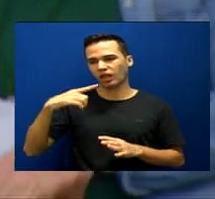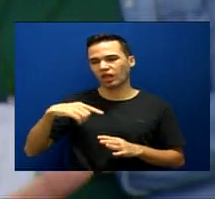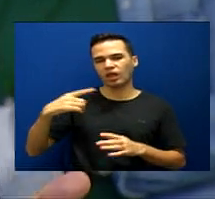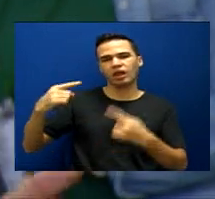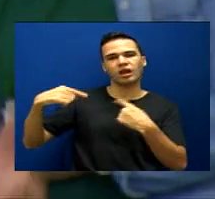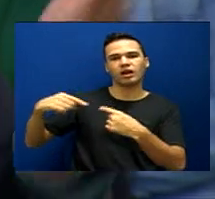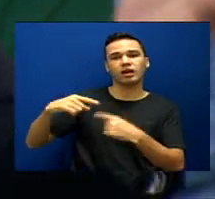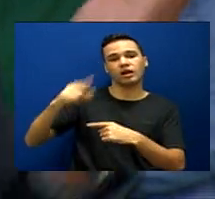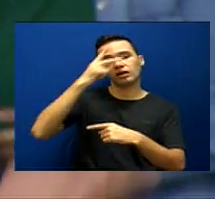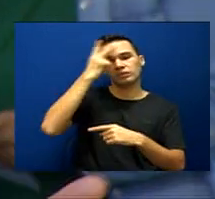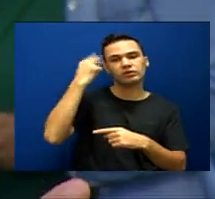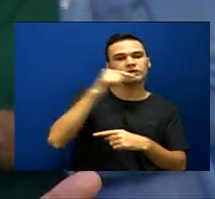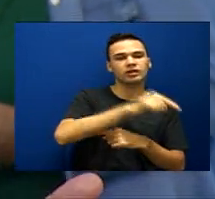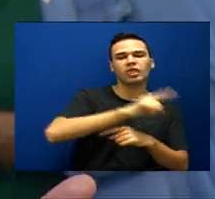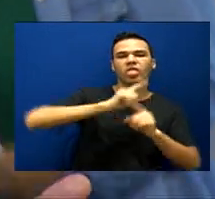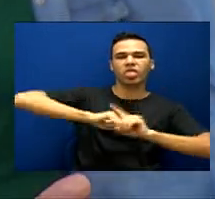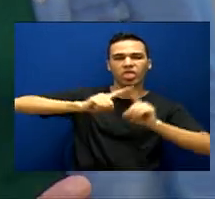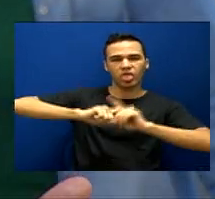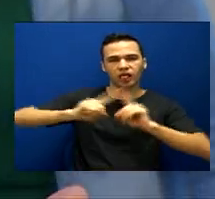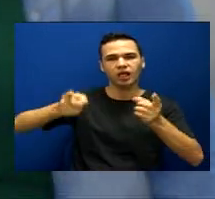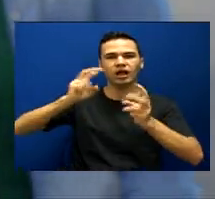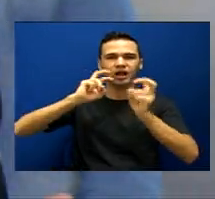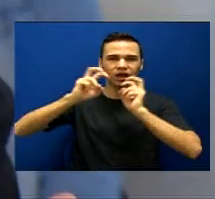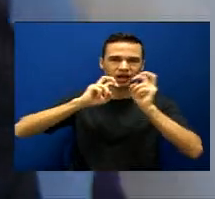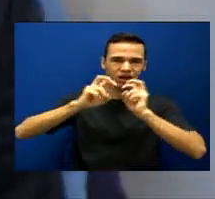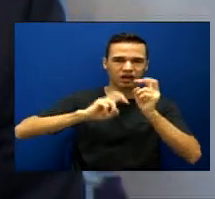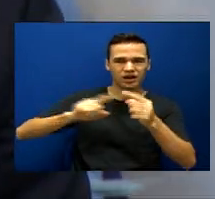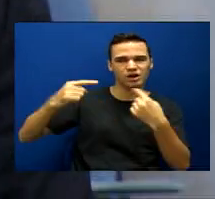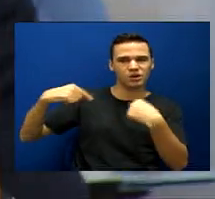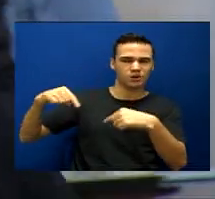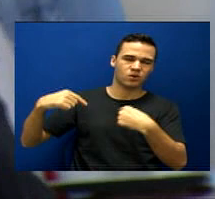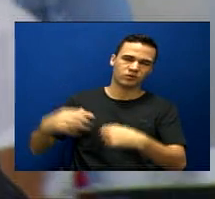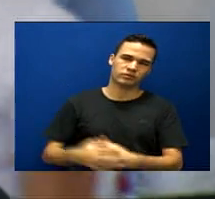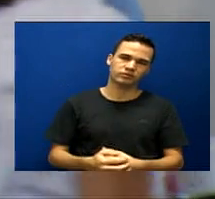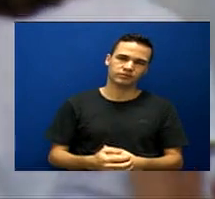quando ele manda, ele é vaiado, você entende?